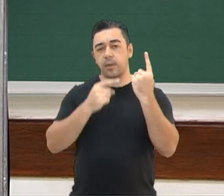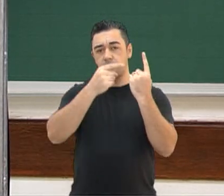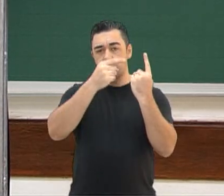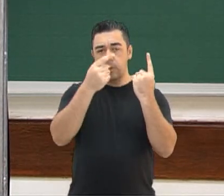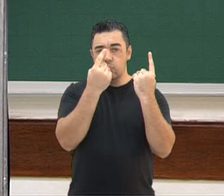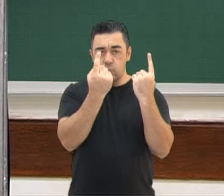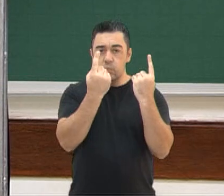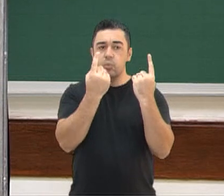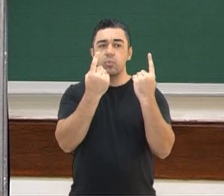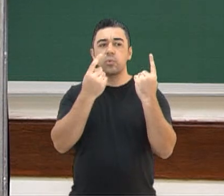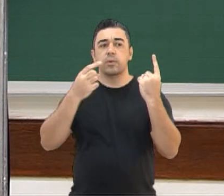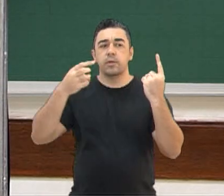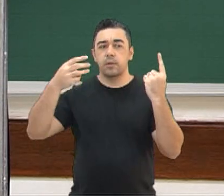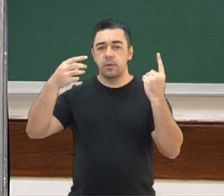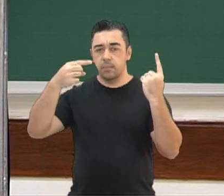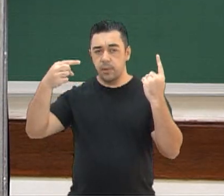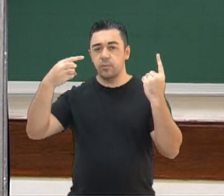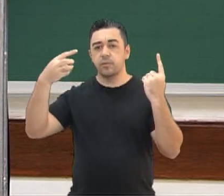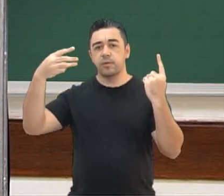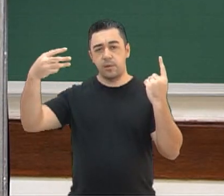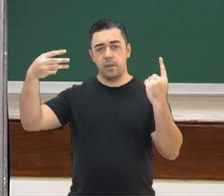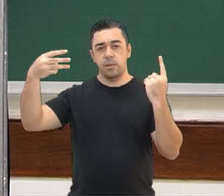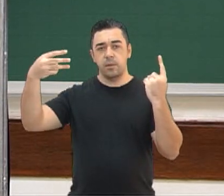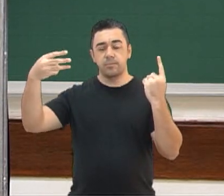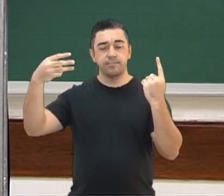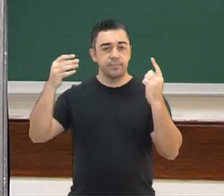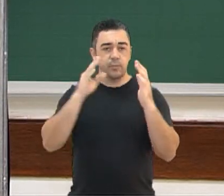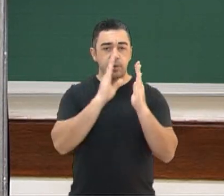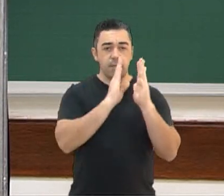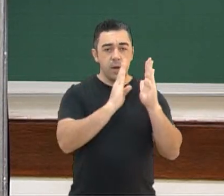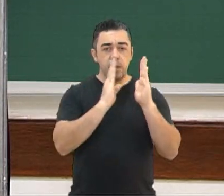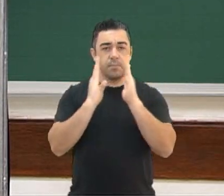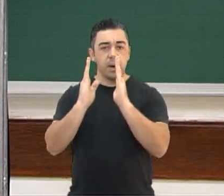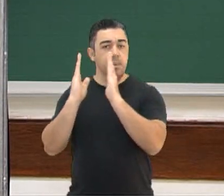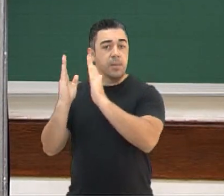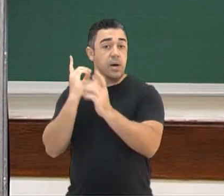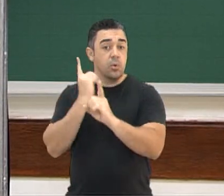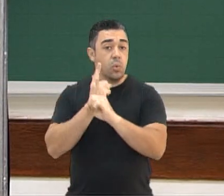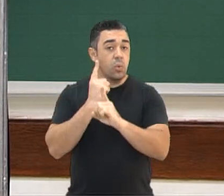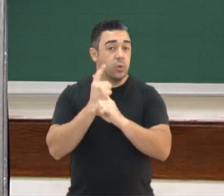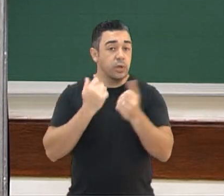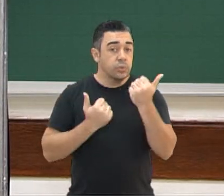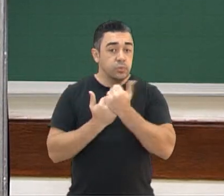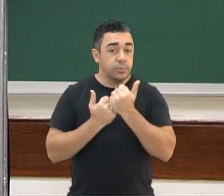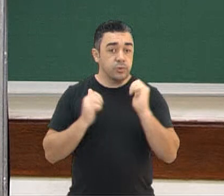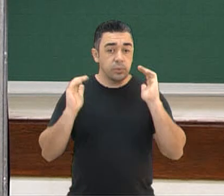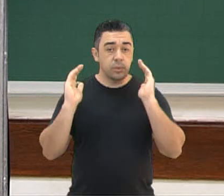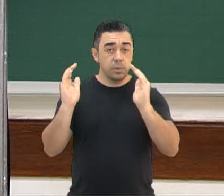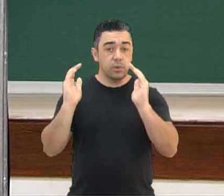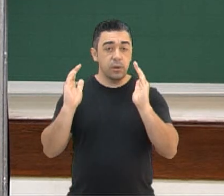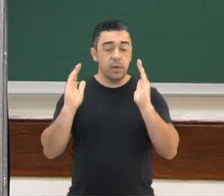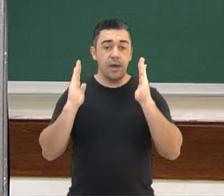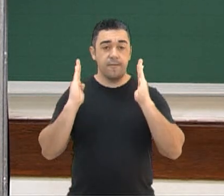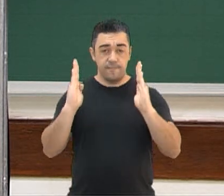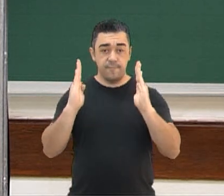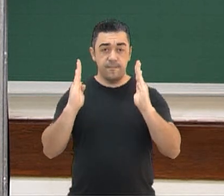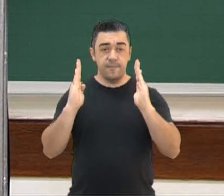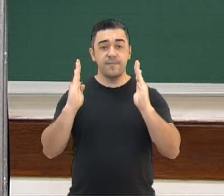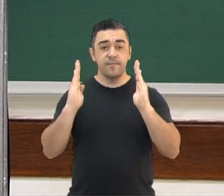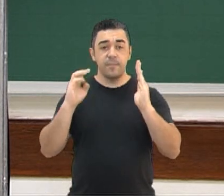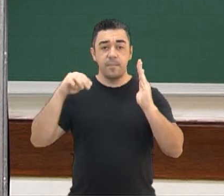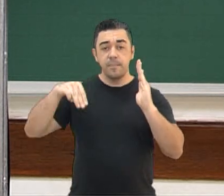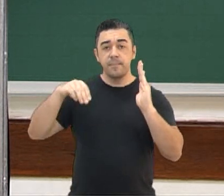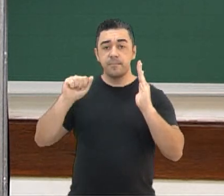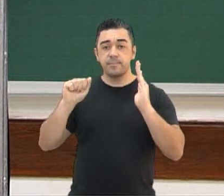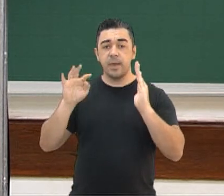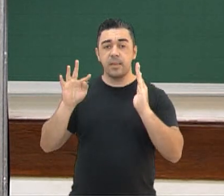é igual a menos 1, e eu tenho que o elemento A13 é igual a menos 3. Isso foi substituindo, igual quando vocês faziam lá em função, que eu tinha que encontrar